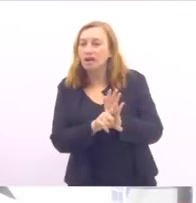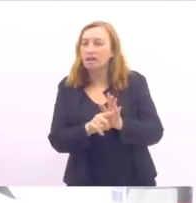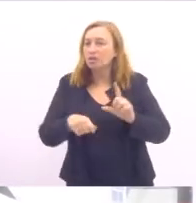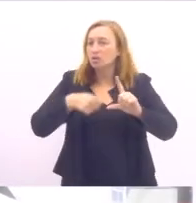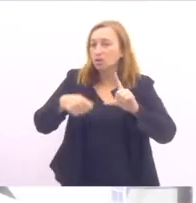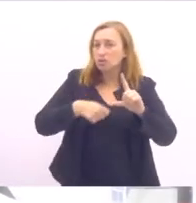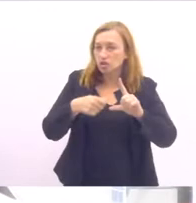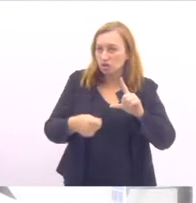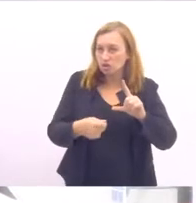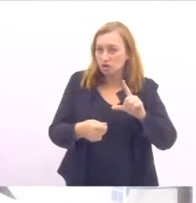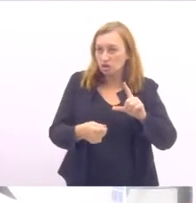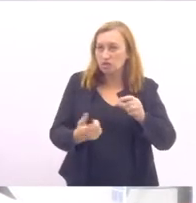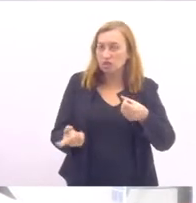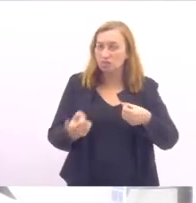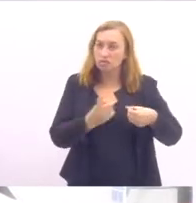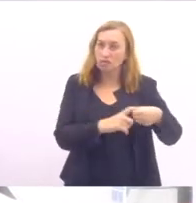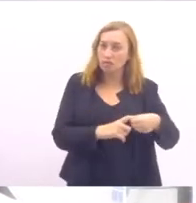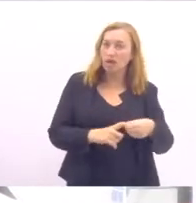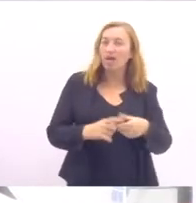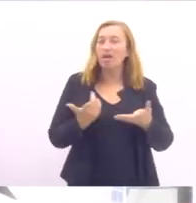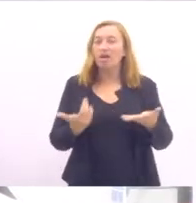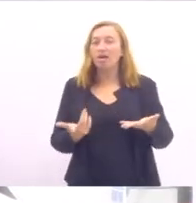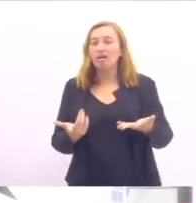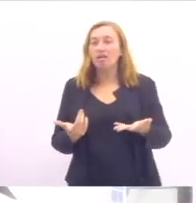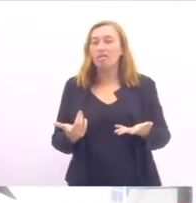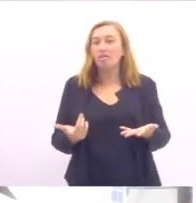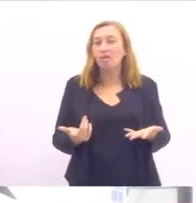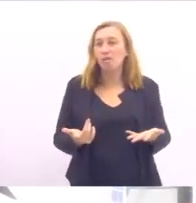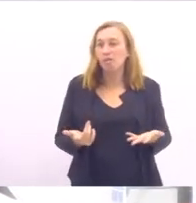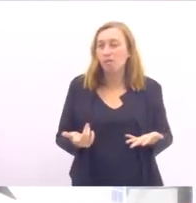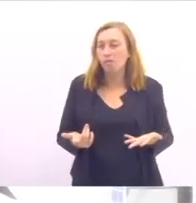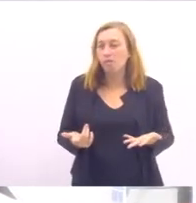logística reversa determina